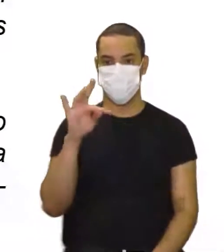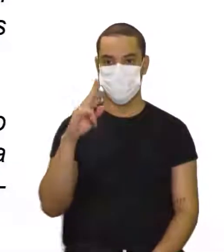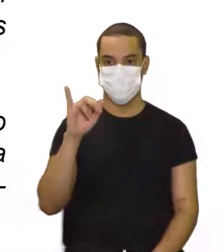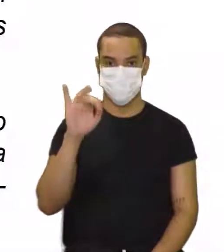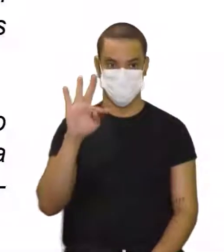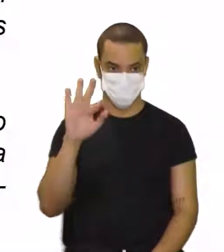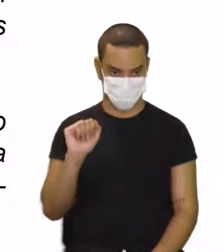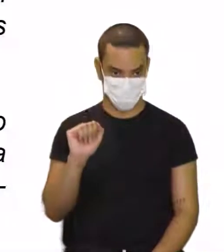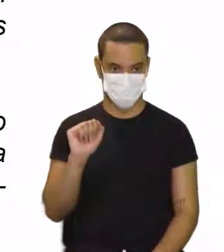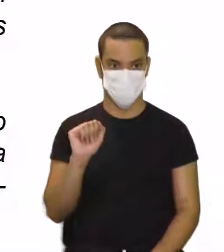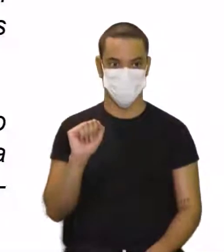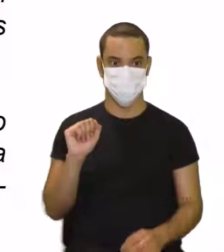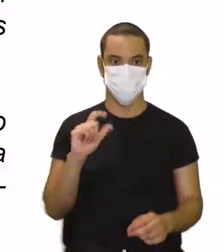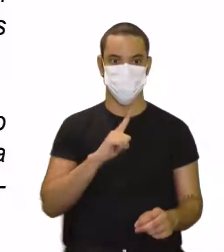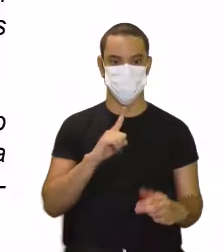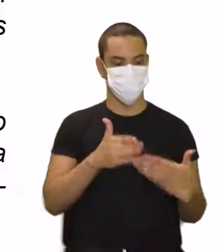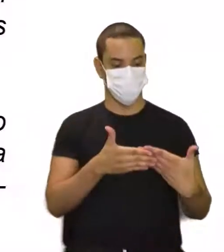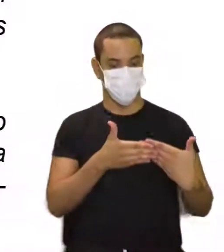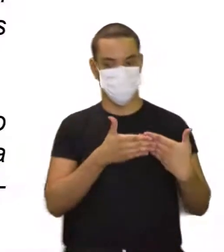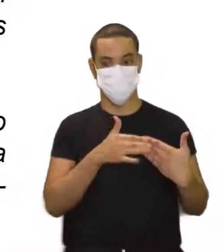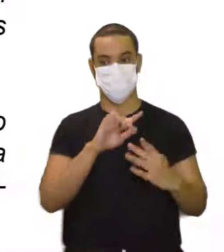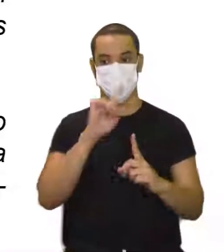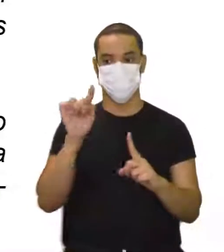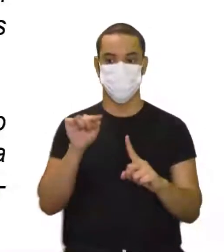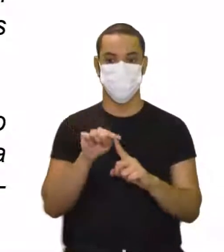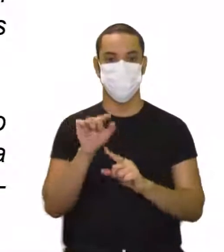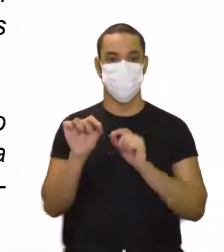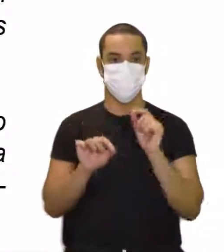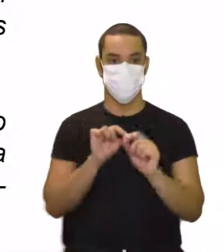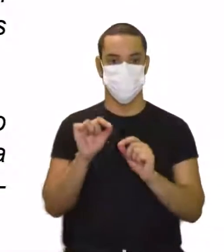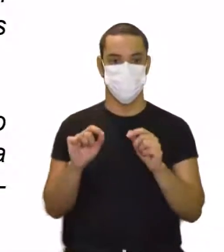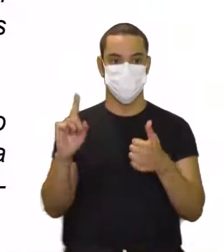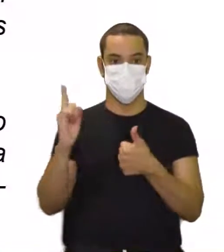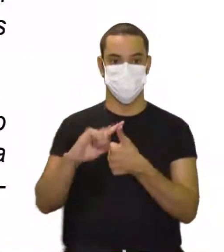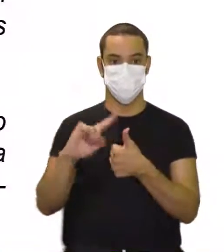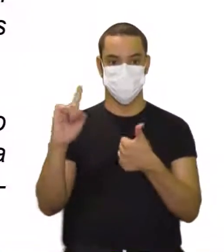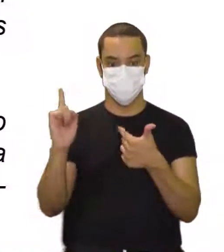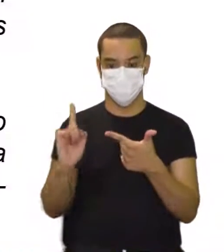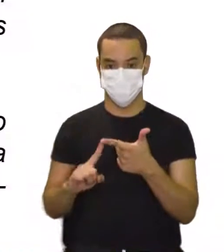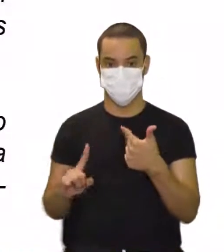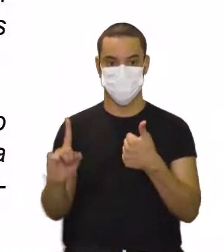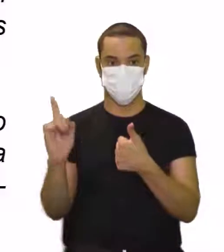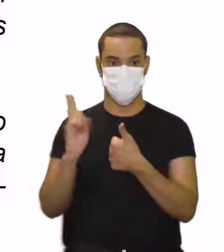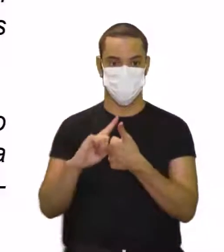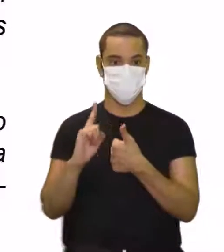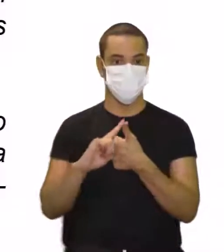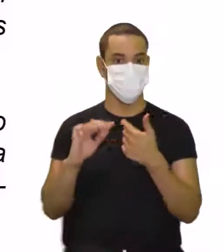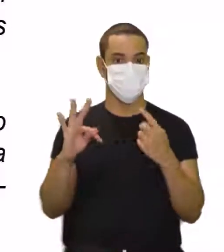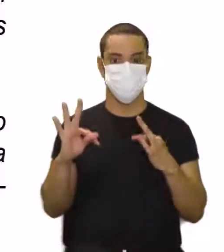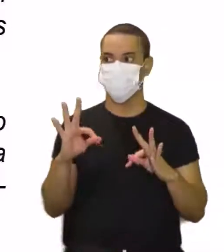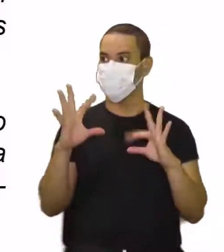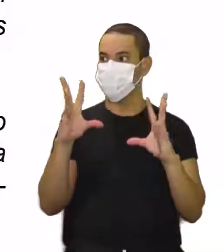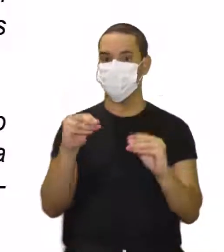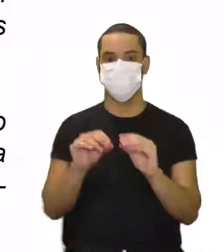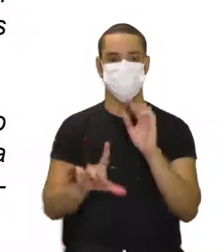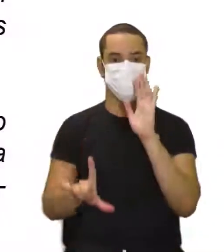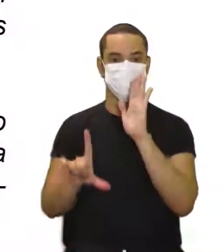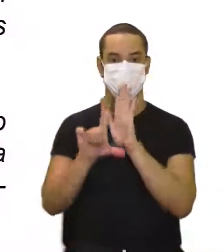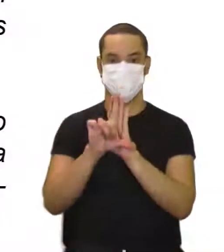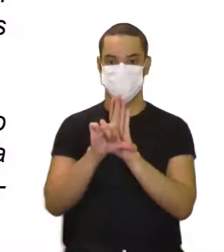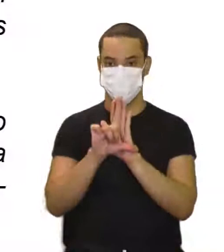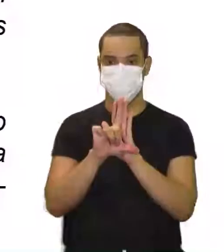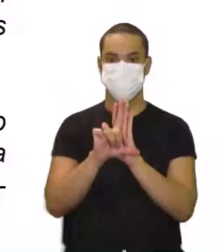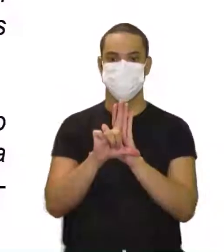teoria da relatividade restrita tem como base dois postulados. Primeiro, todas as leis da